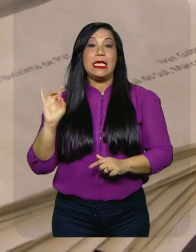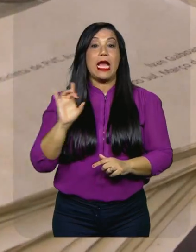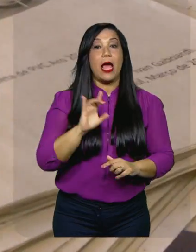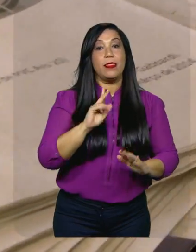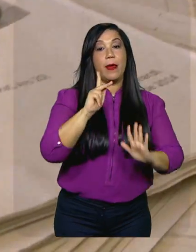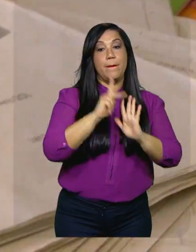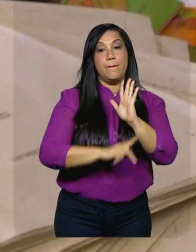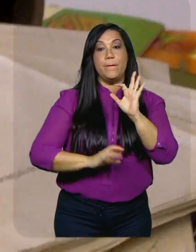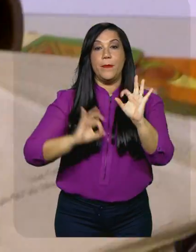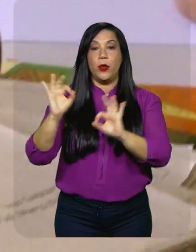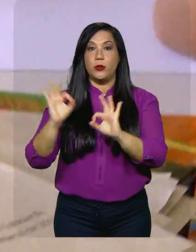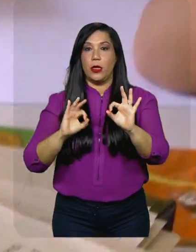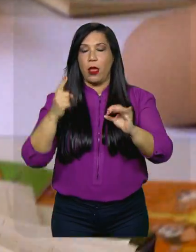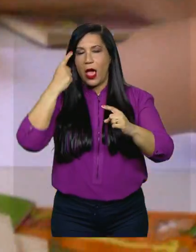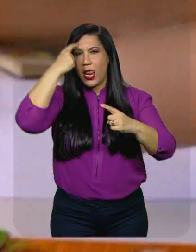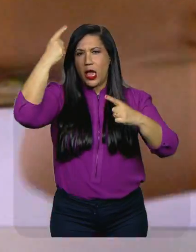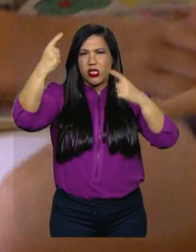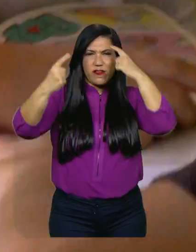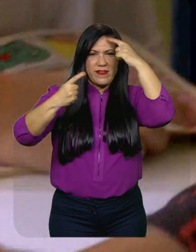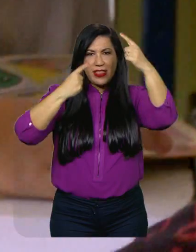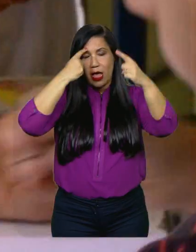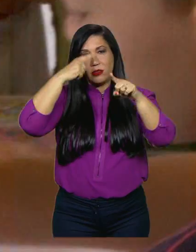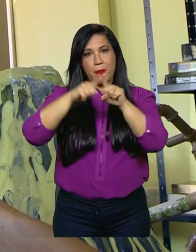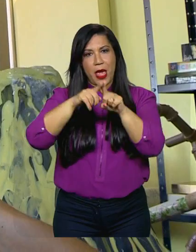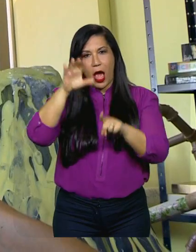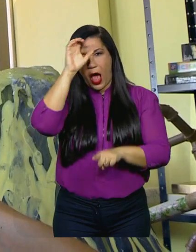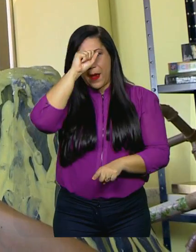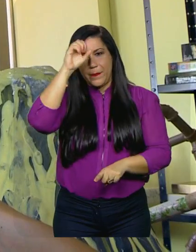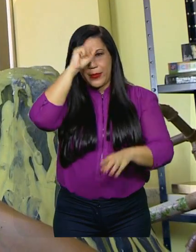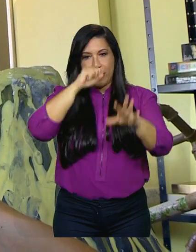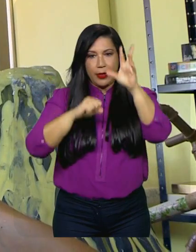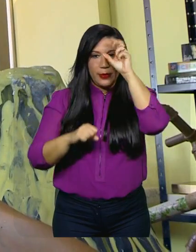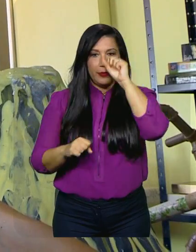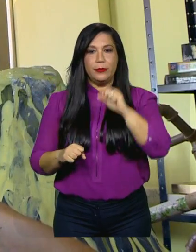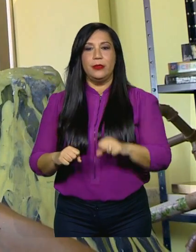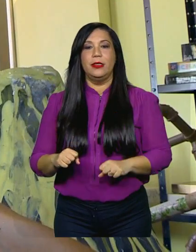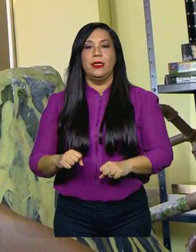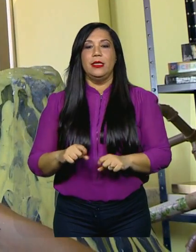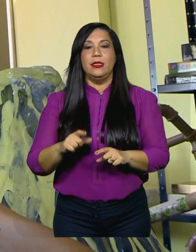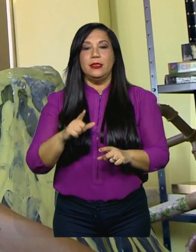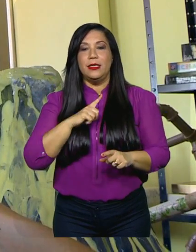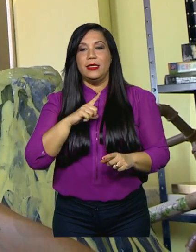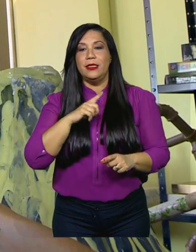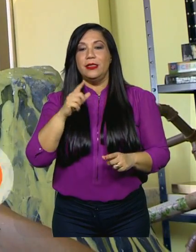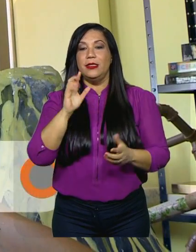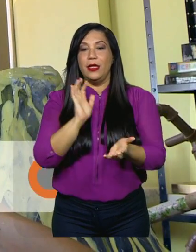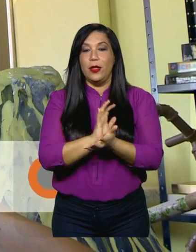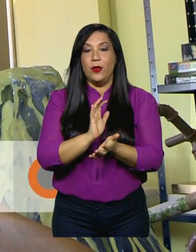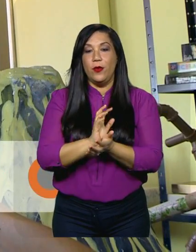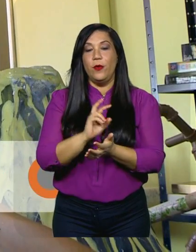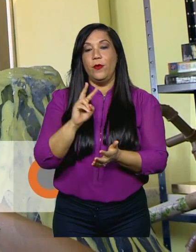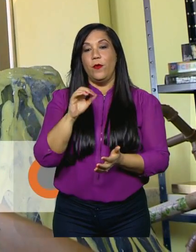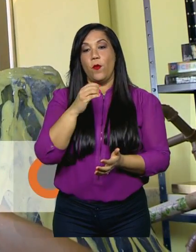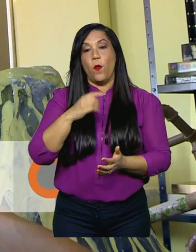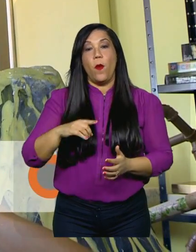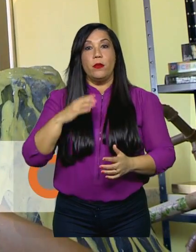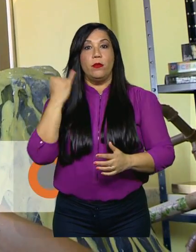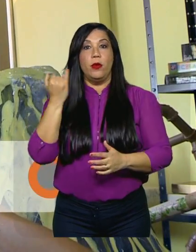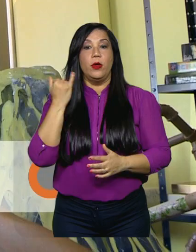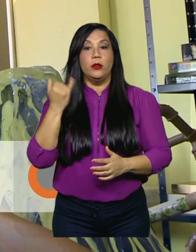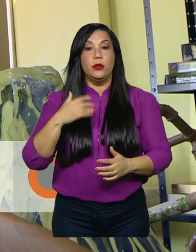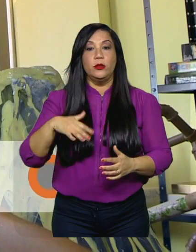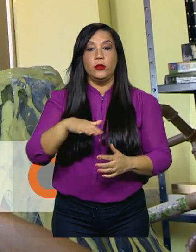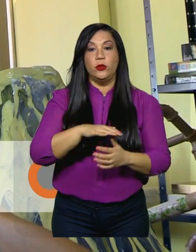projeto, muita criatividade e aprendizado. O vulcão ele é um fenômeno natural, né? Quando as